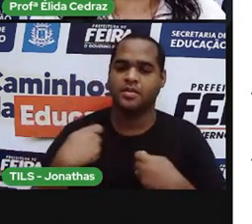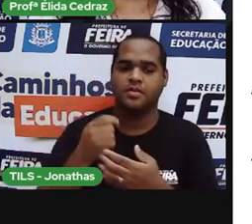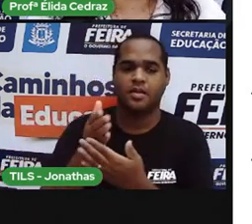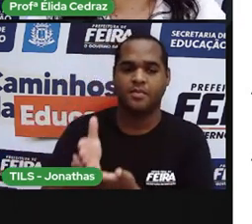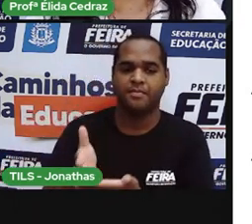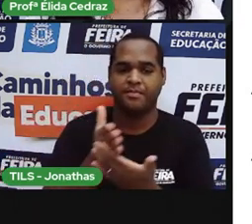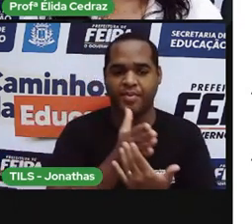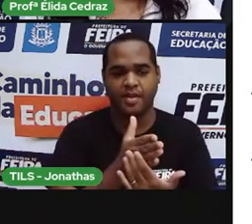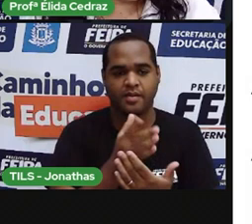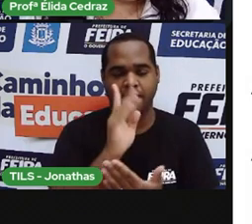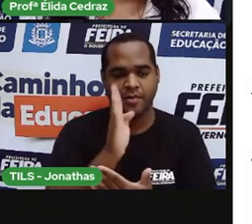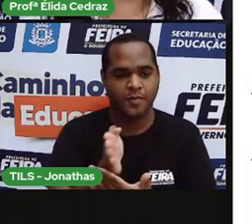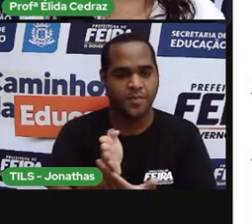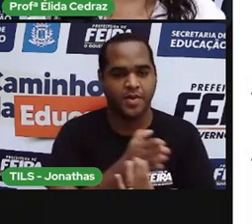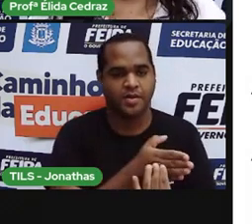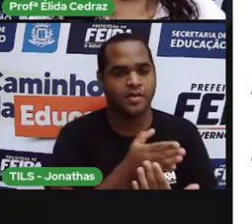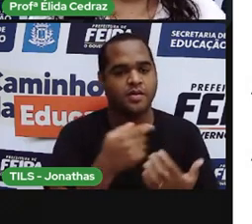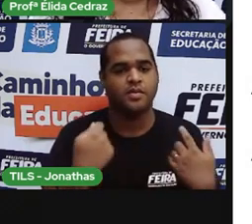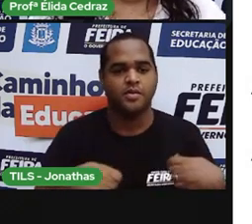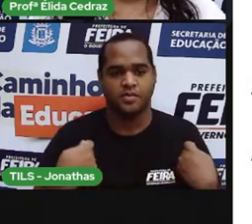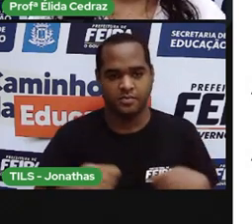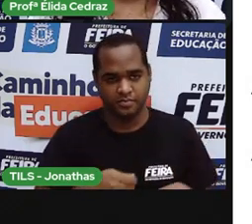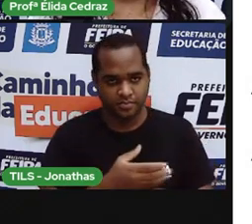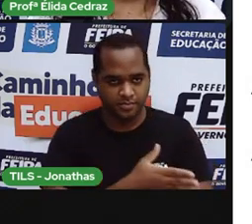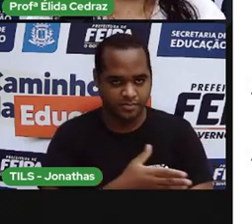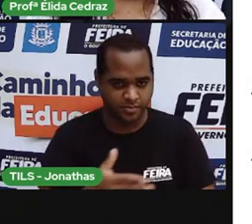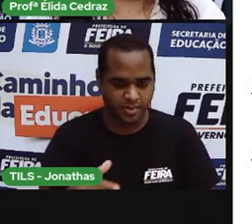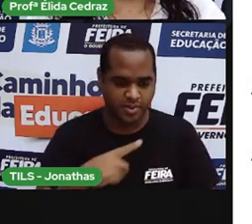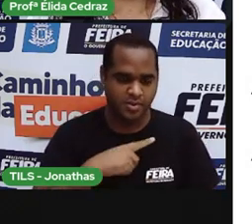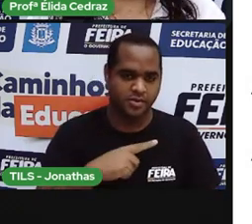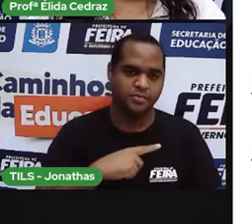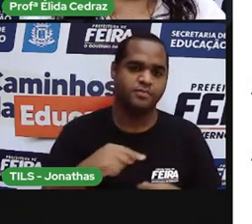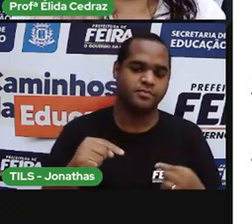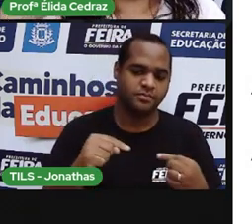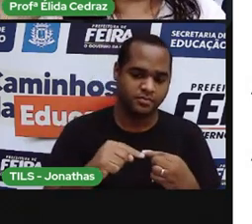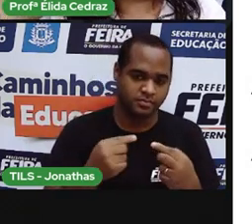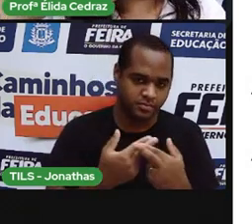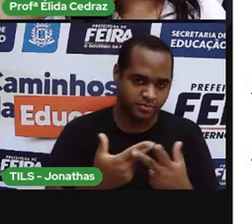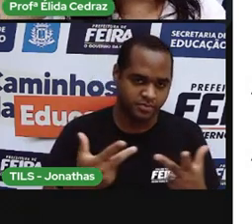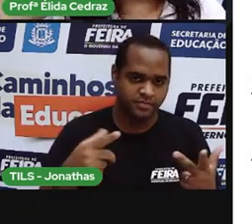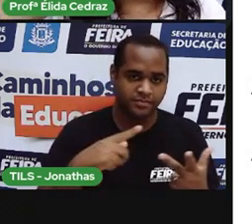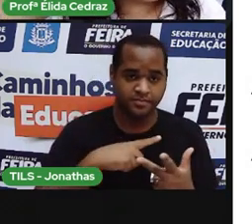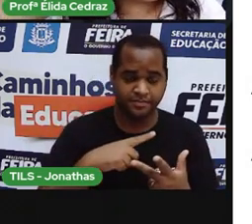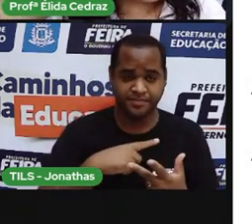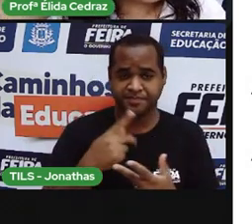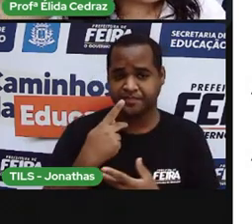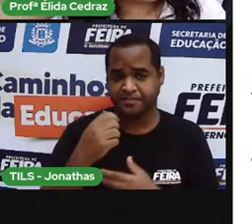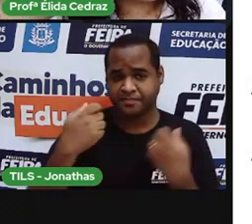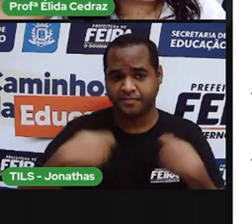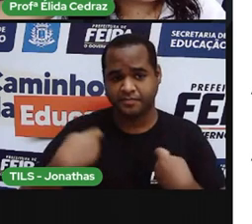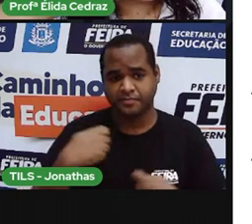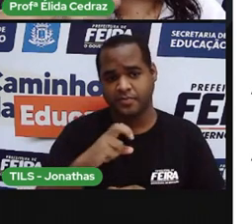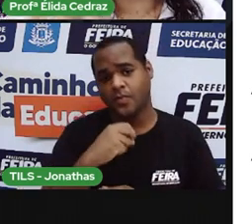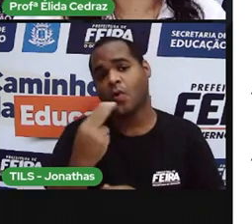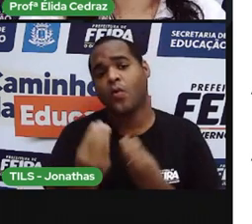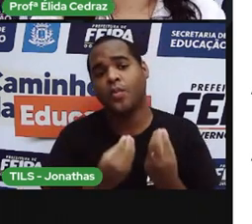espaço. Eu costumo fazer com os meus alunos o espaço ou do dedo mindinho